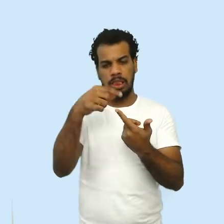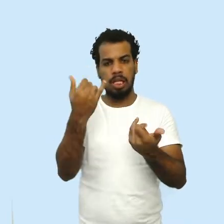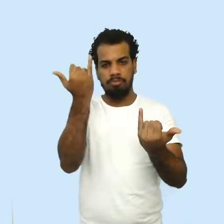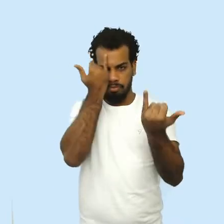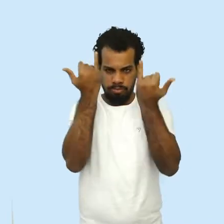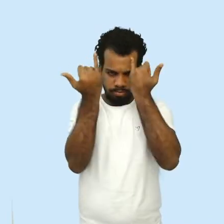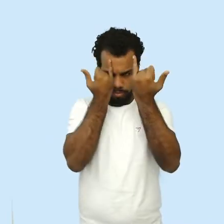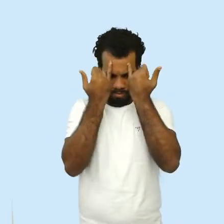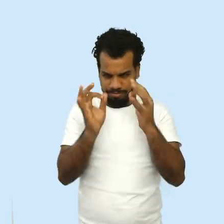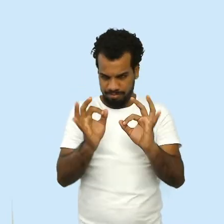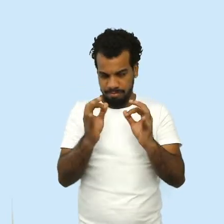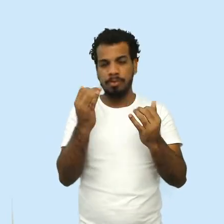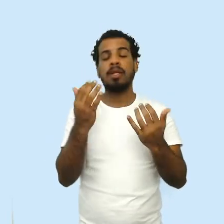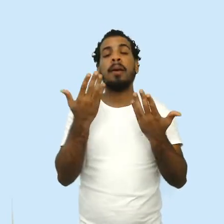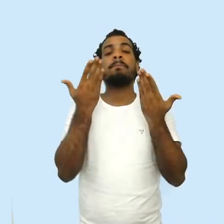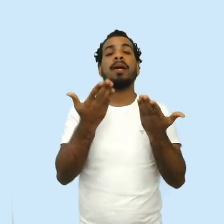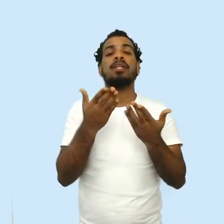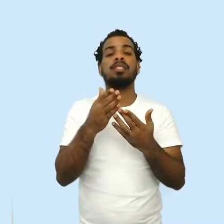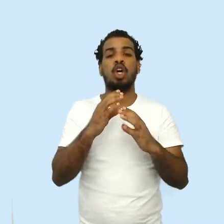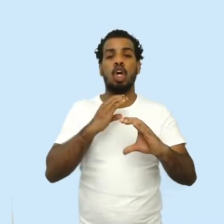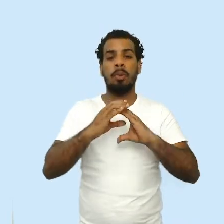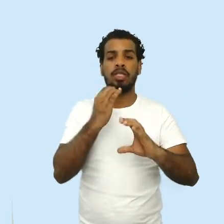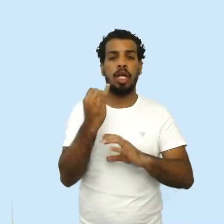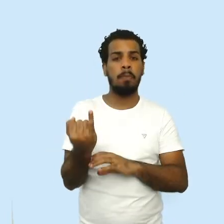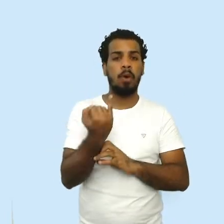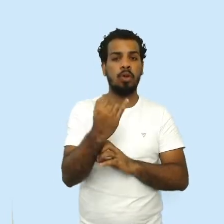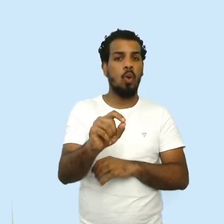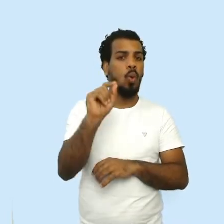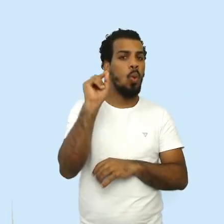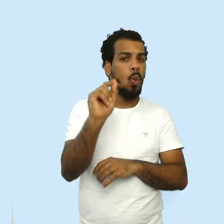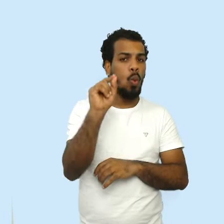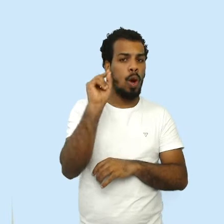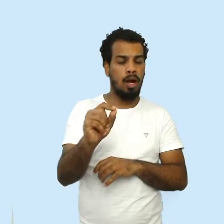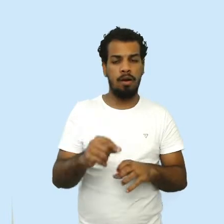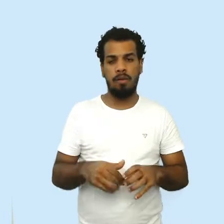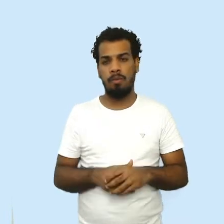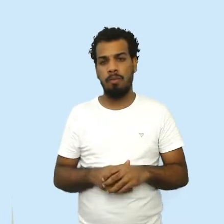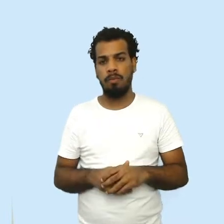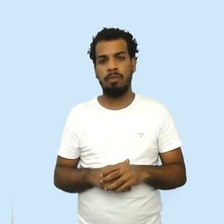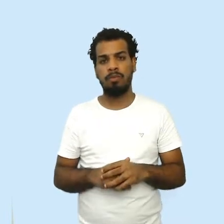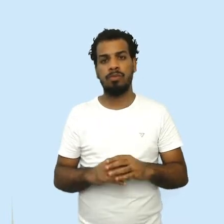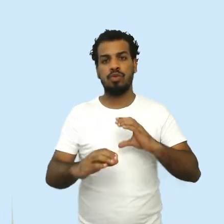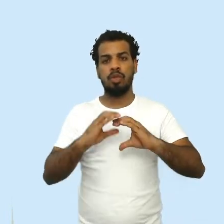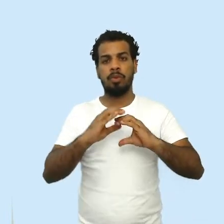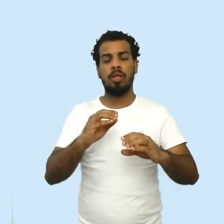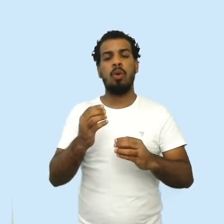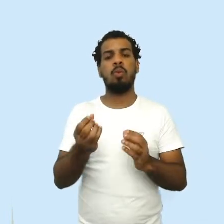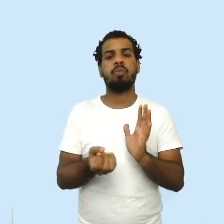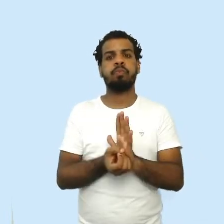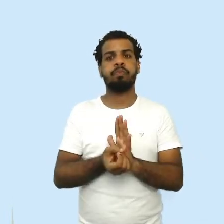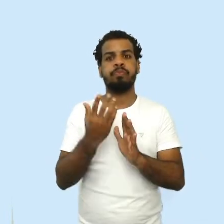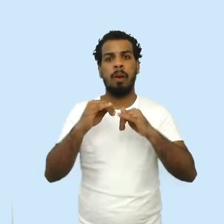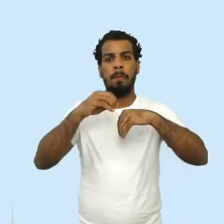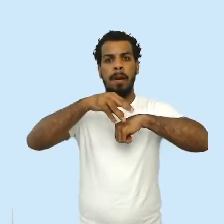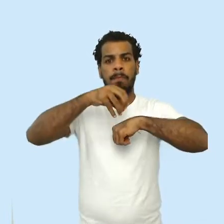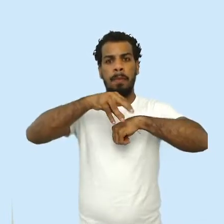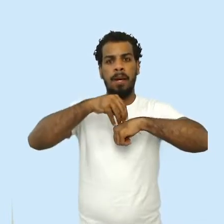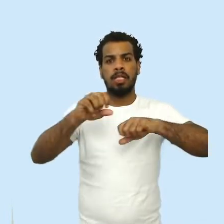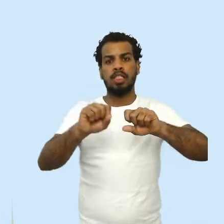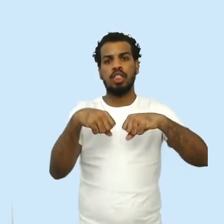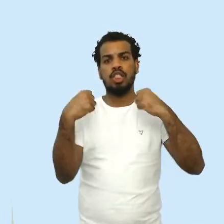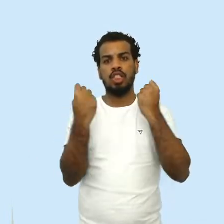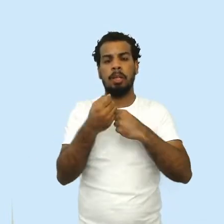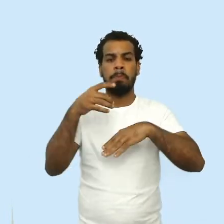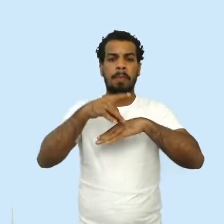informação. Mas qual é a importância da comunicação? Esses meios de comunicação eles fornecem uma grande quantidade de informações à sociedade